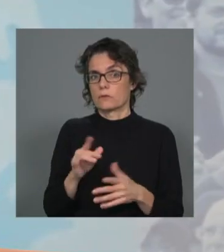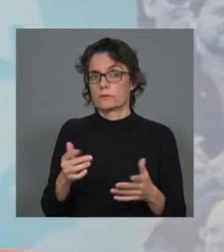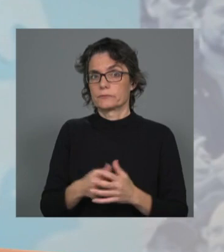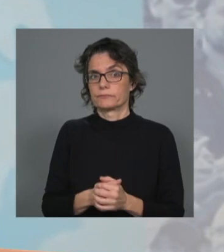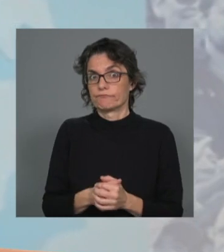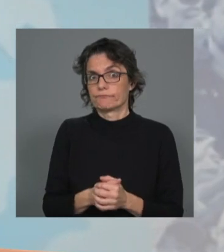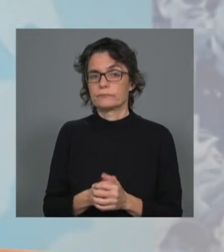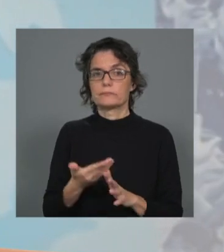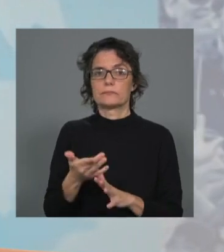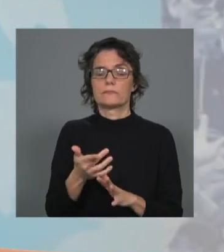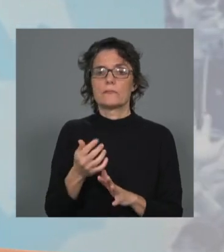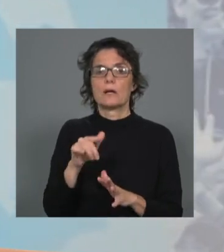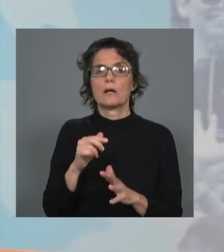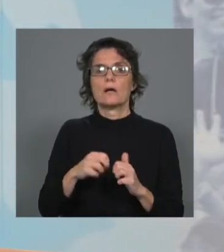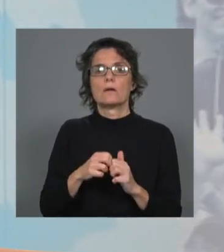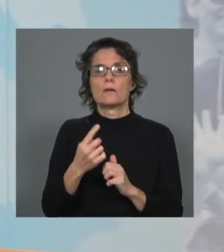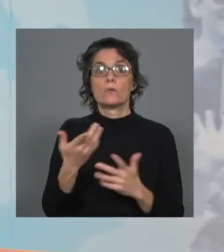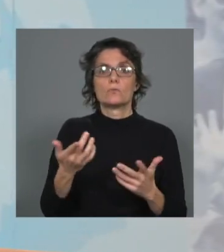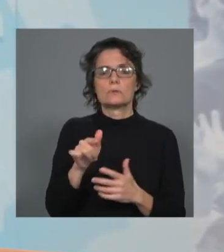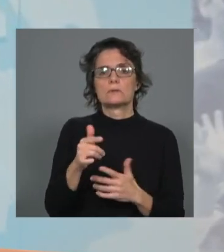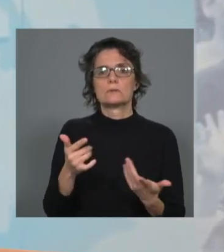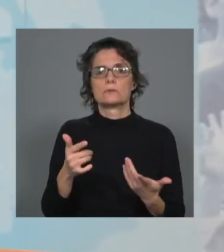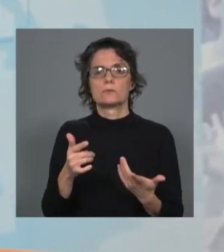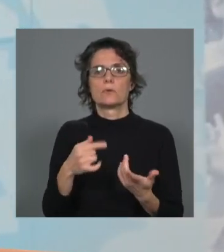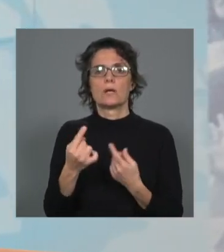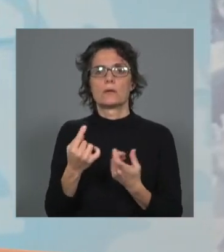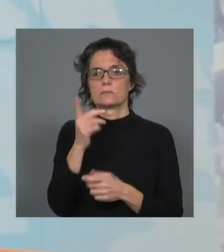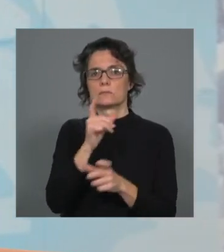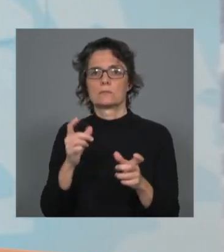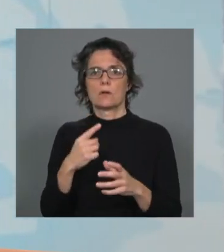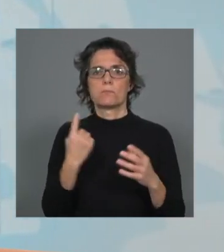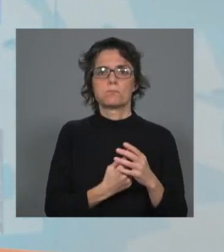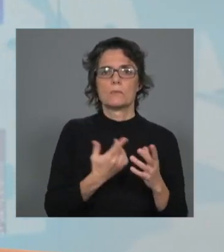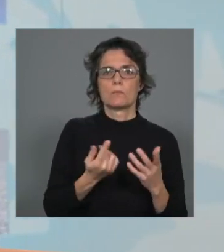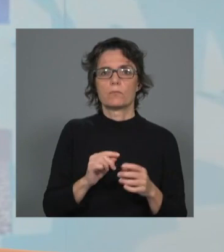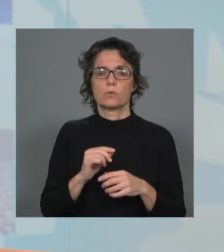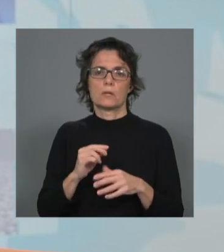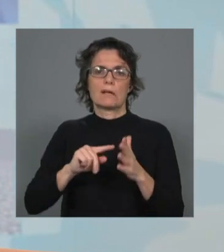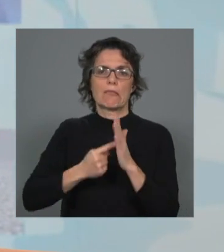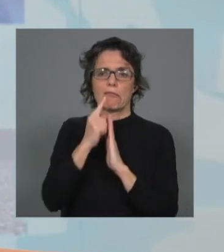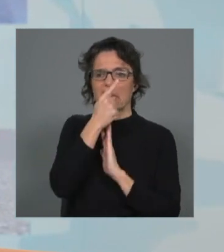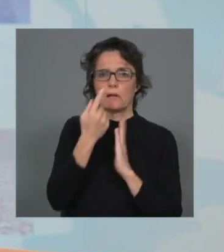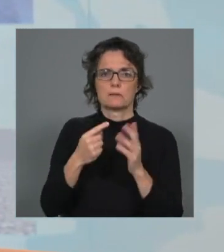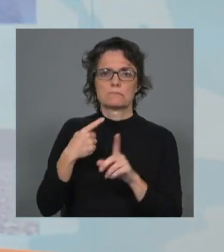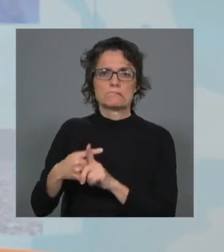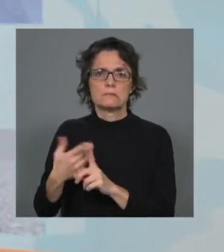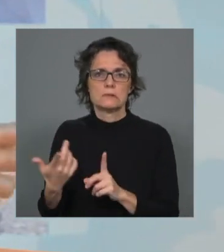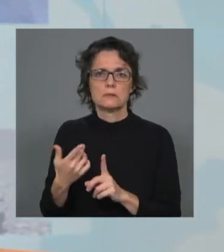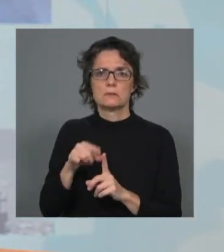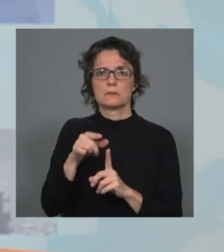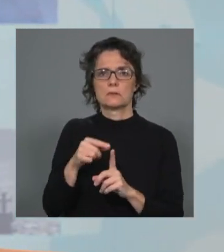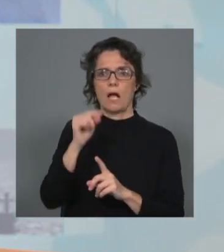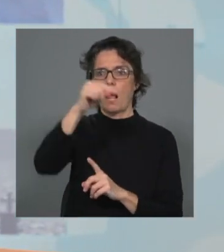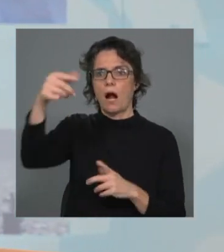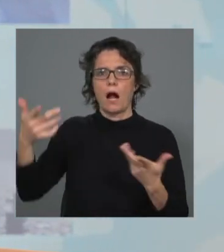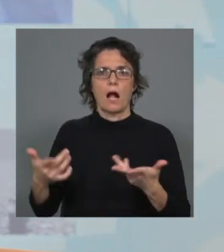problemas é realmente aqueles que vão ficando isolados, não é? Por testagem positiva. Isso é transversal às